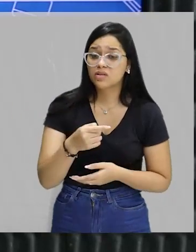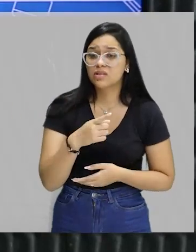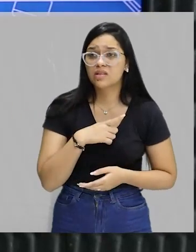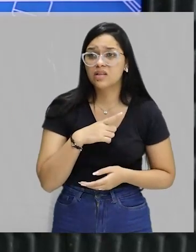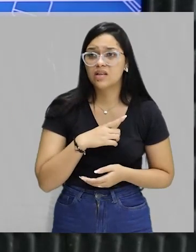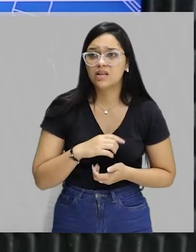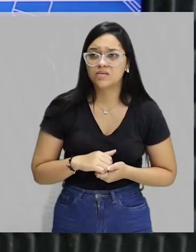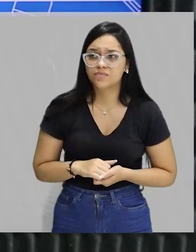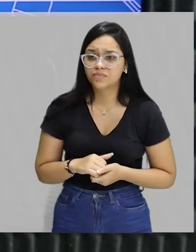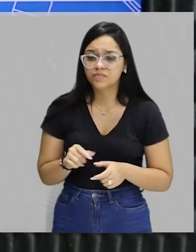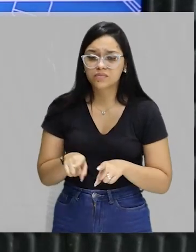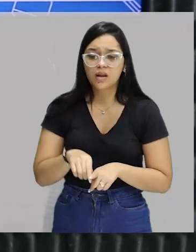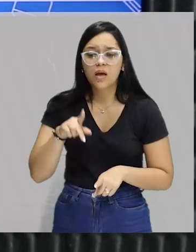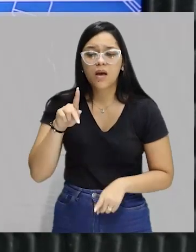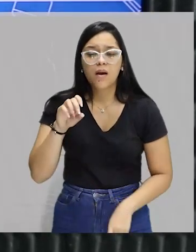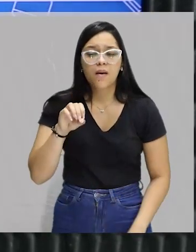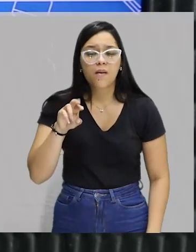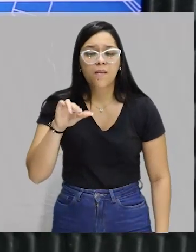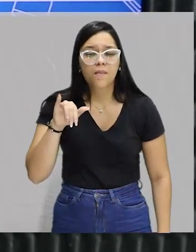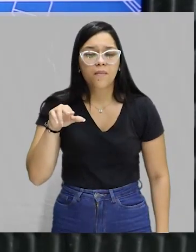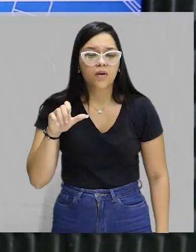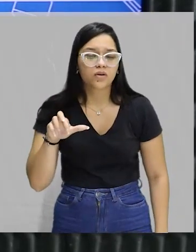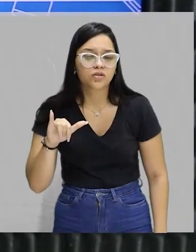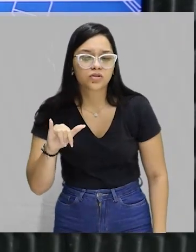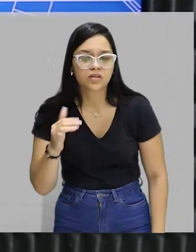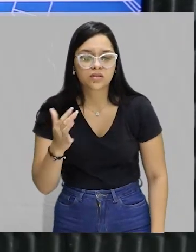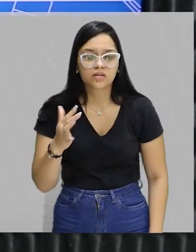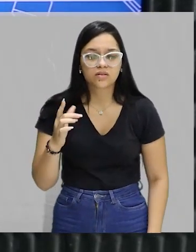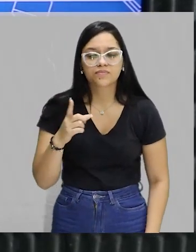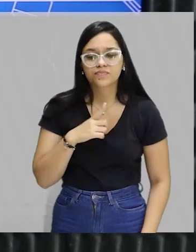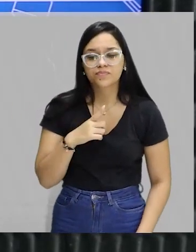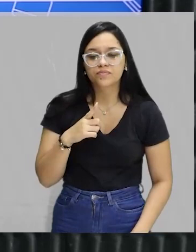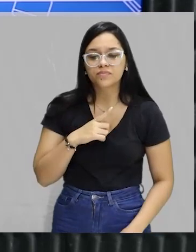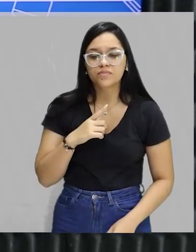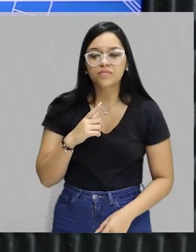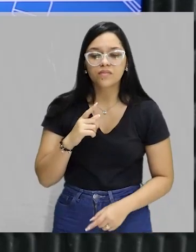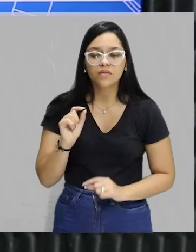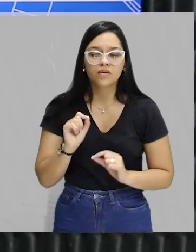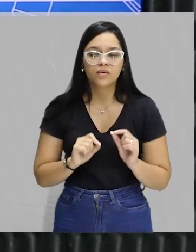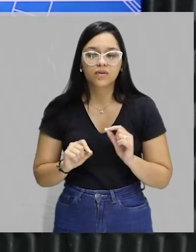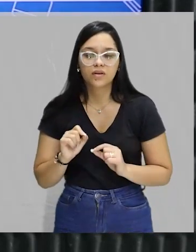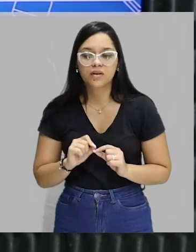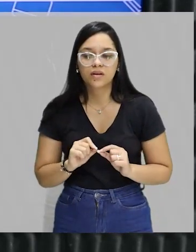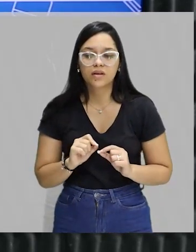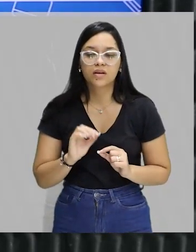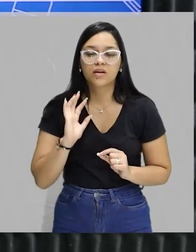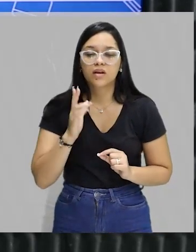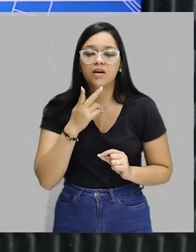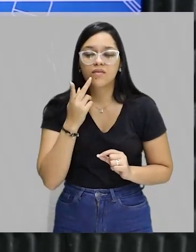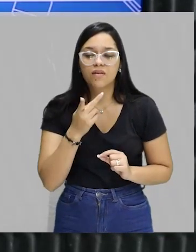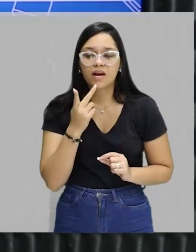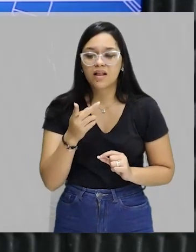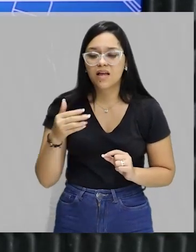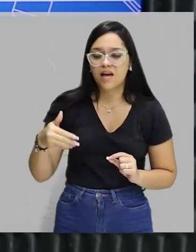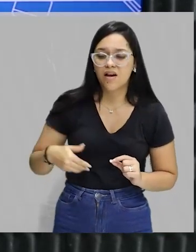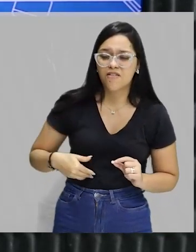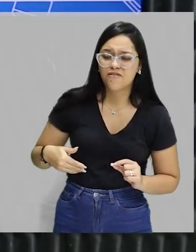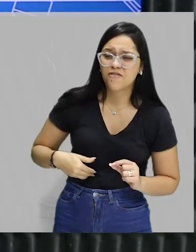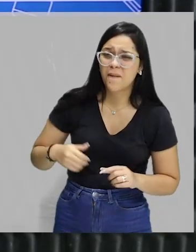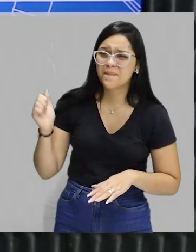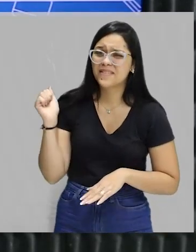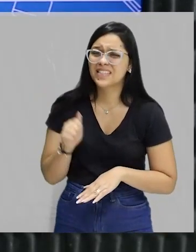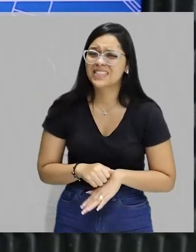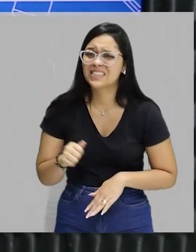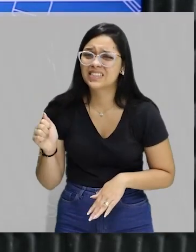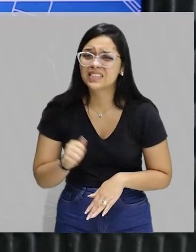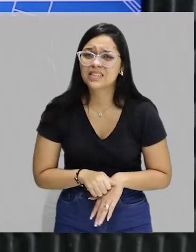força. E aí Portinari, lá pelos anos 40, 50, pinta a Criança Morta, onde ele escancara a fome, miséria e a